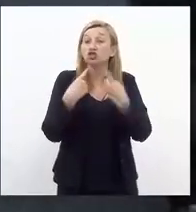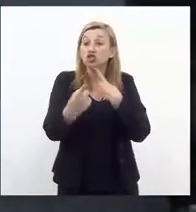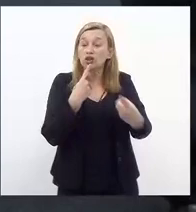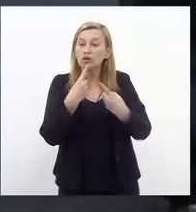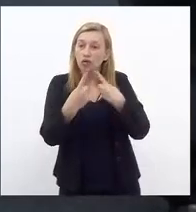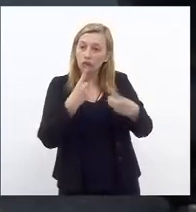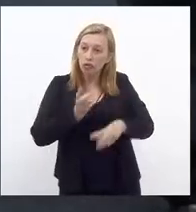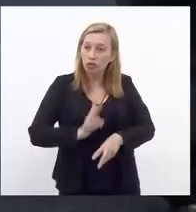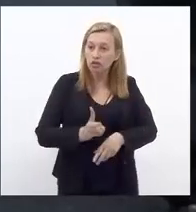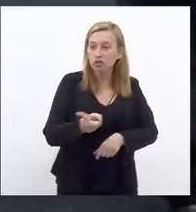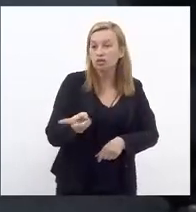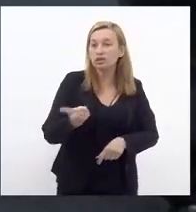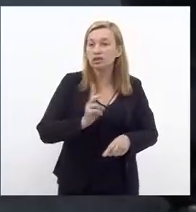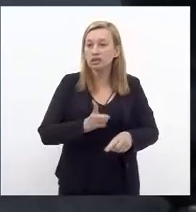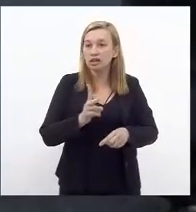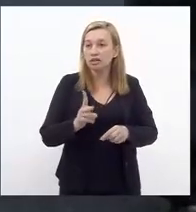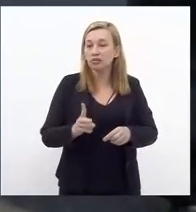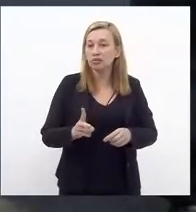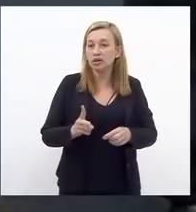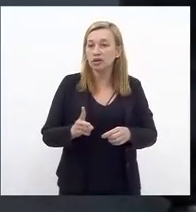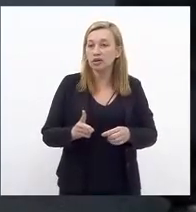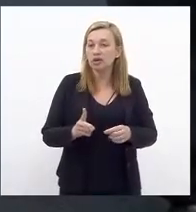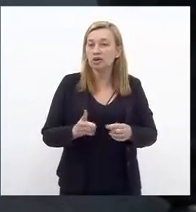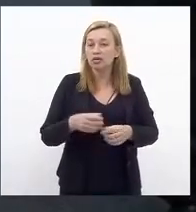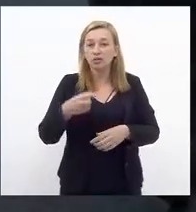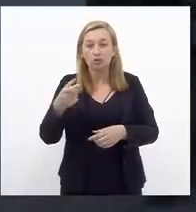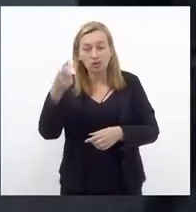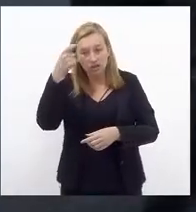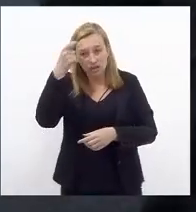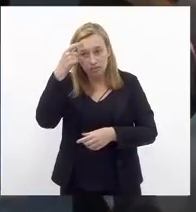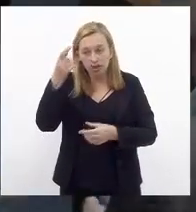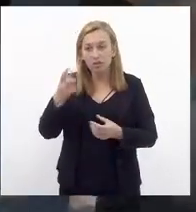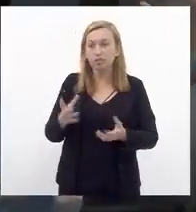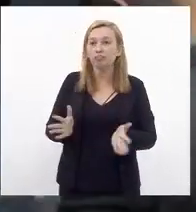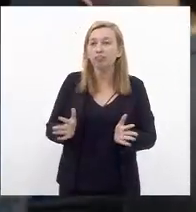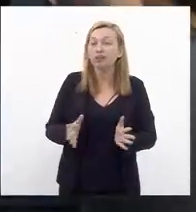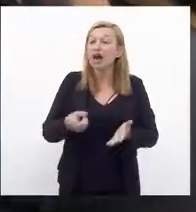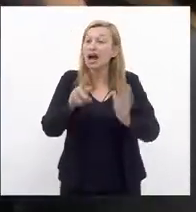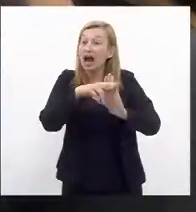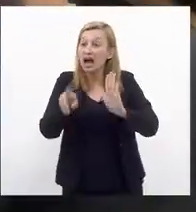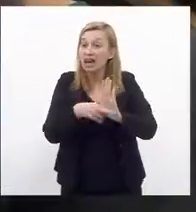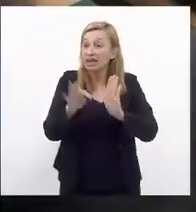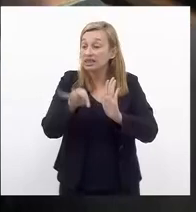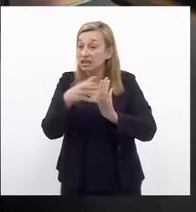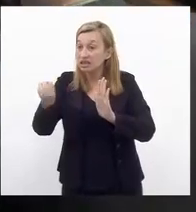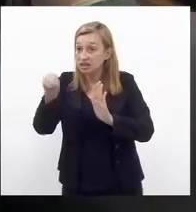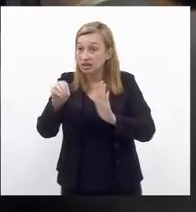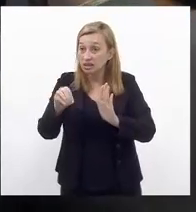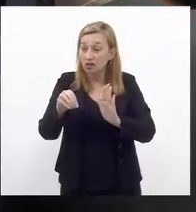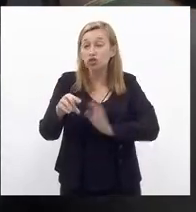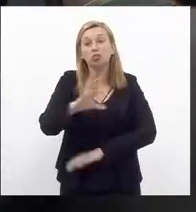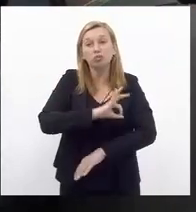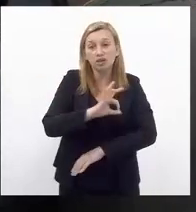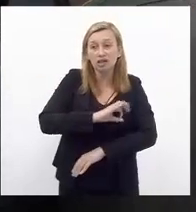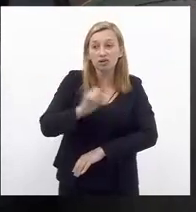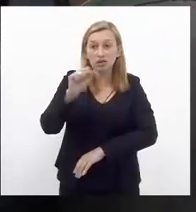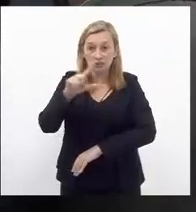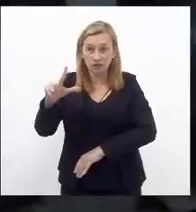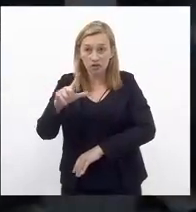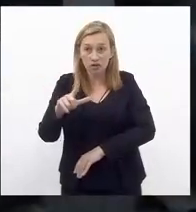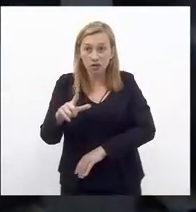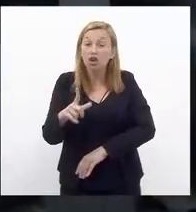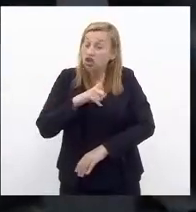alugou mantendo o tempo inteiro a coerência com a nossa posição contrária sinto um exemplo a regra de transição para os policiais civis